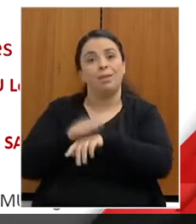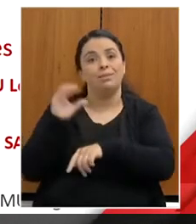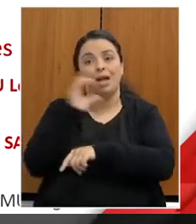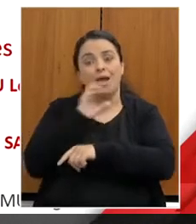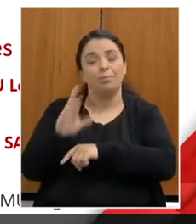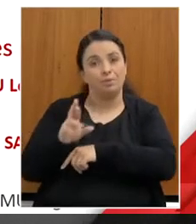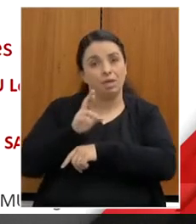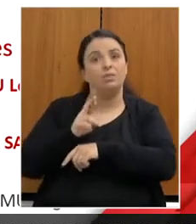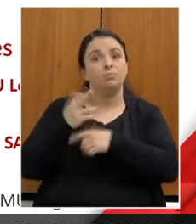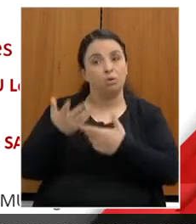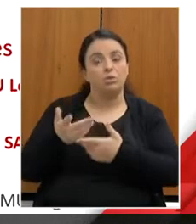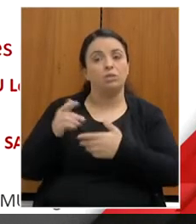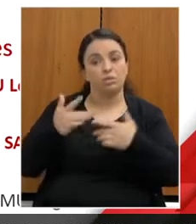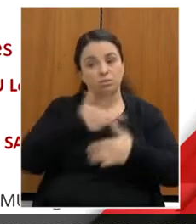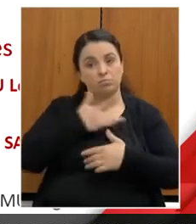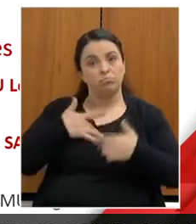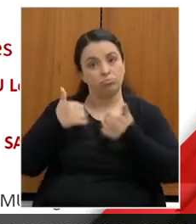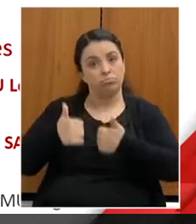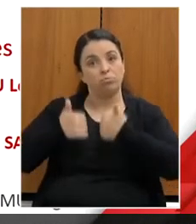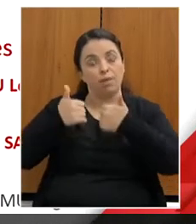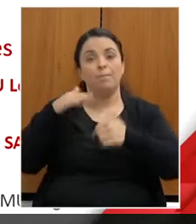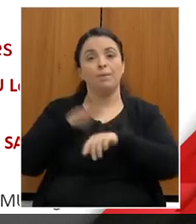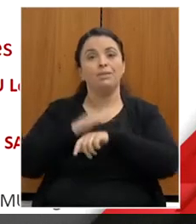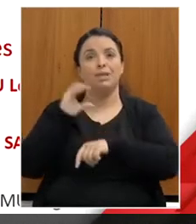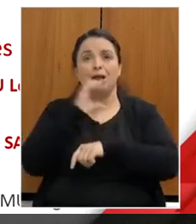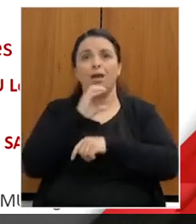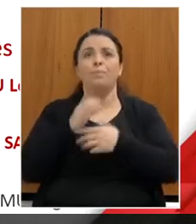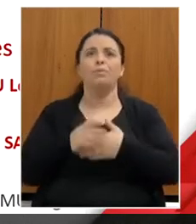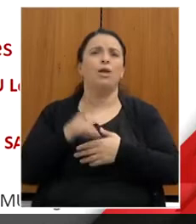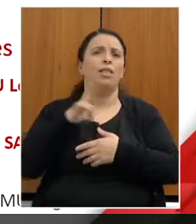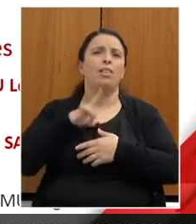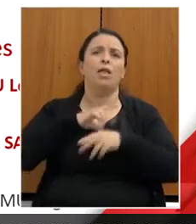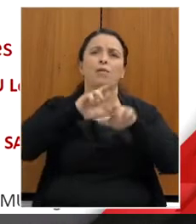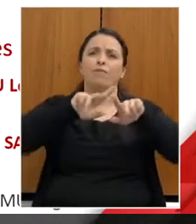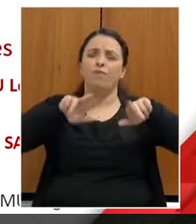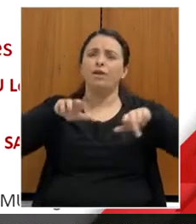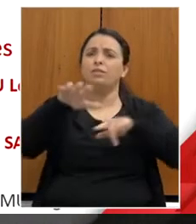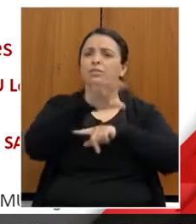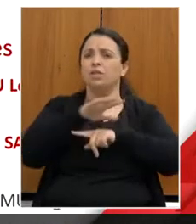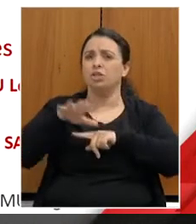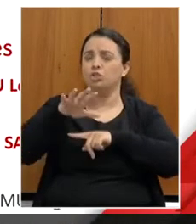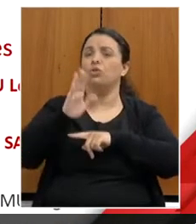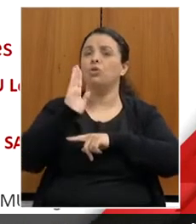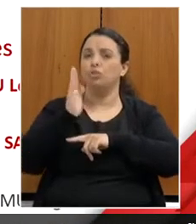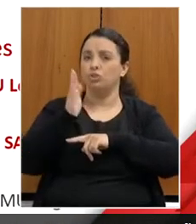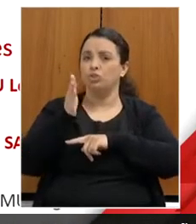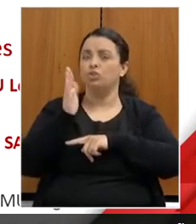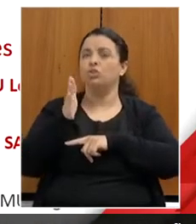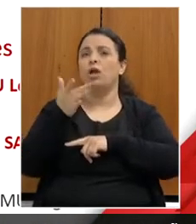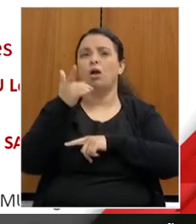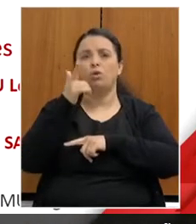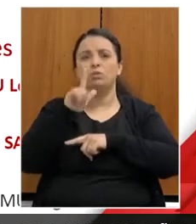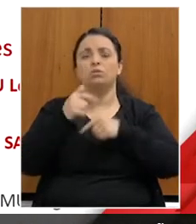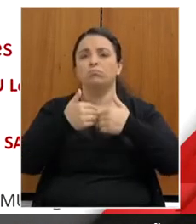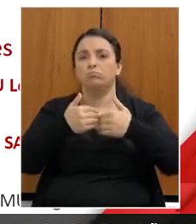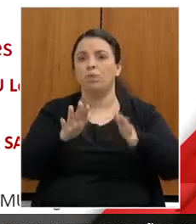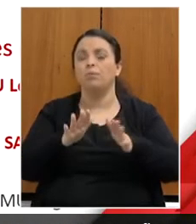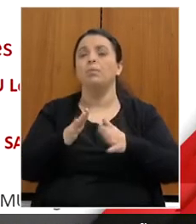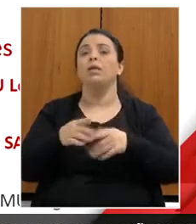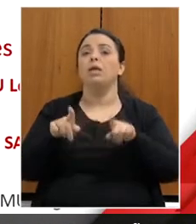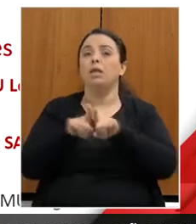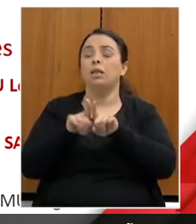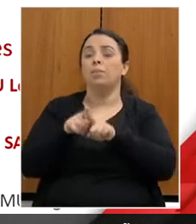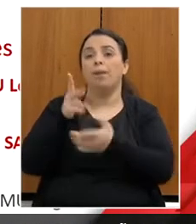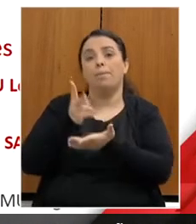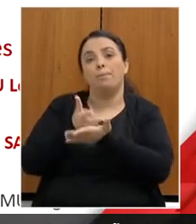Então, em execução, SAMU Leste do Sul e Noroeste. Início das tratativas já com SAMU Centro e Triângulo do Sul, além da manutenção do SAMU